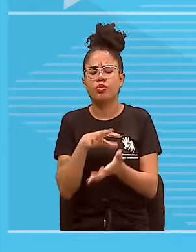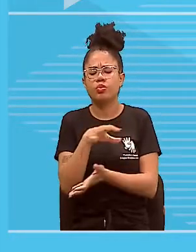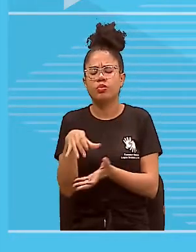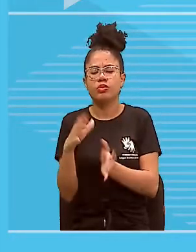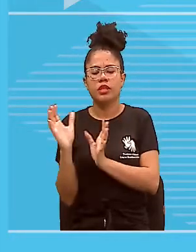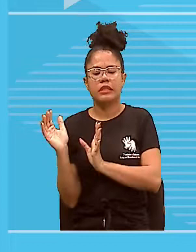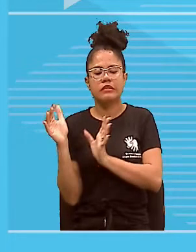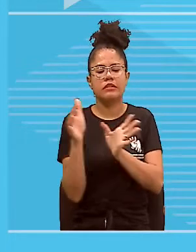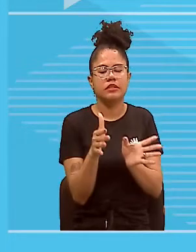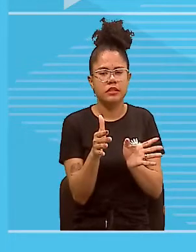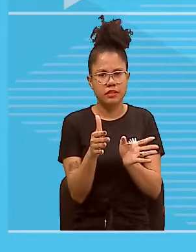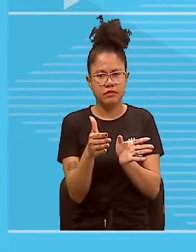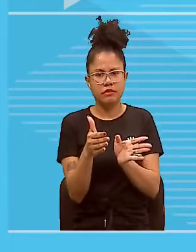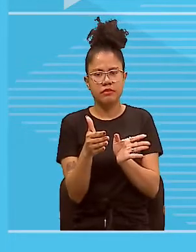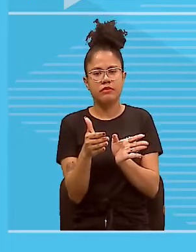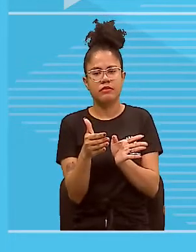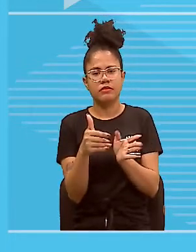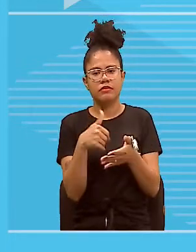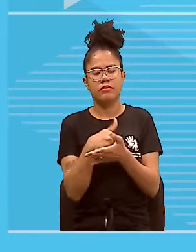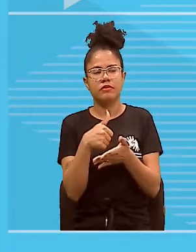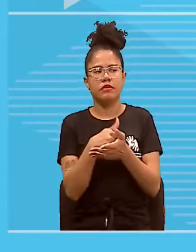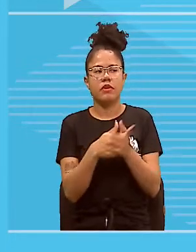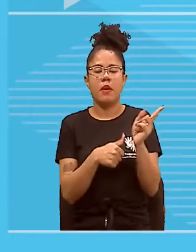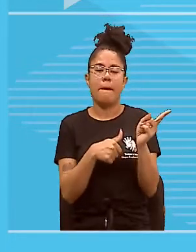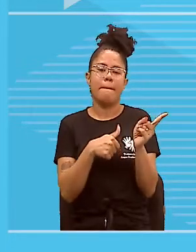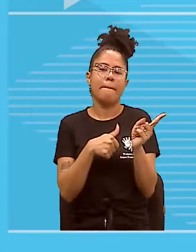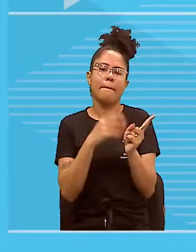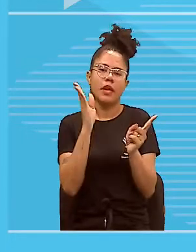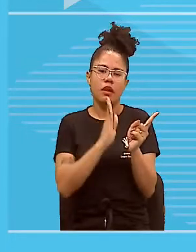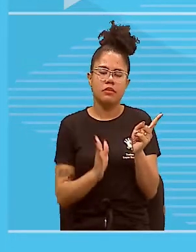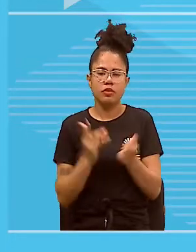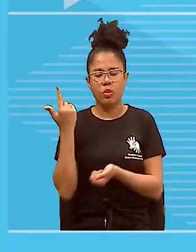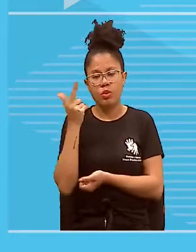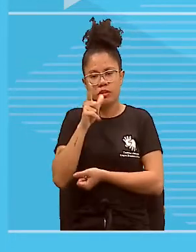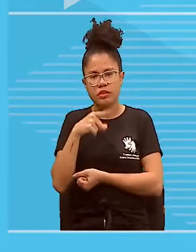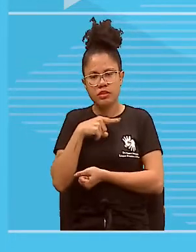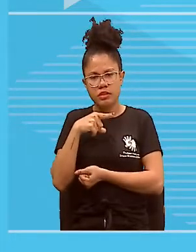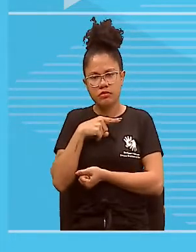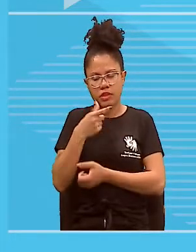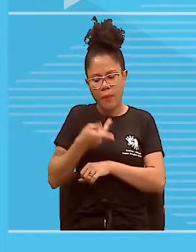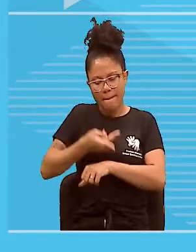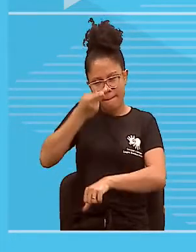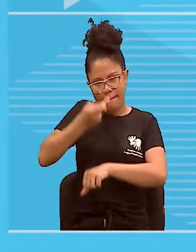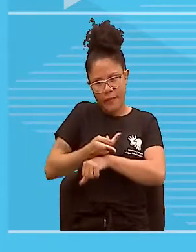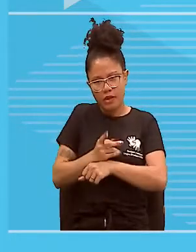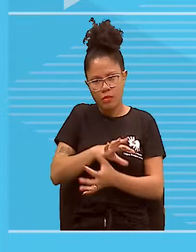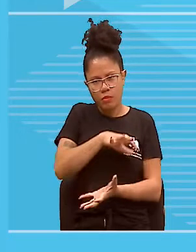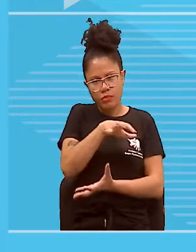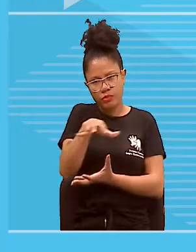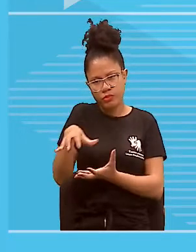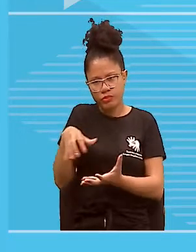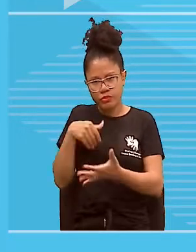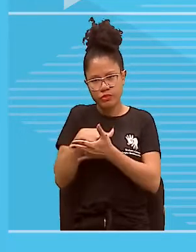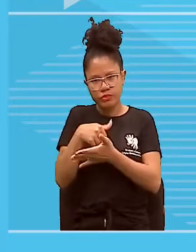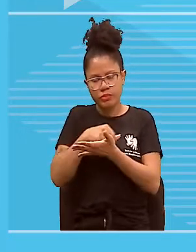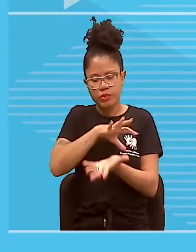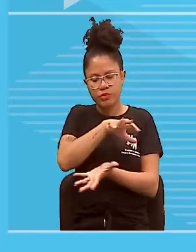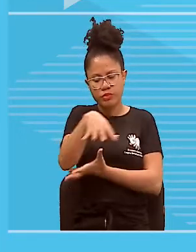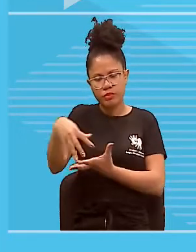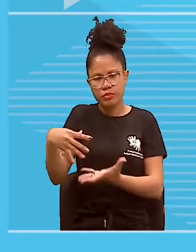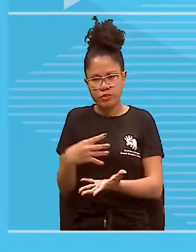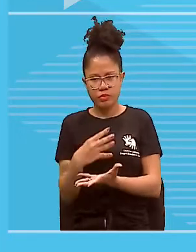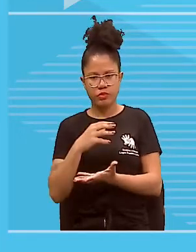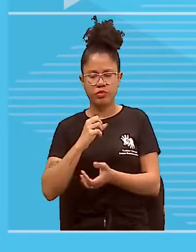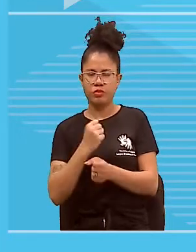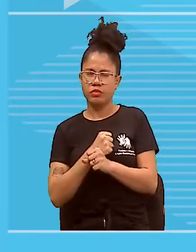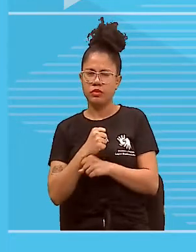e o Brasil vai ganhar Copa de 50 Então vai ajudar a popularizar mais ainda e transformar o futebol no